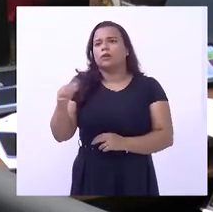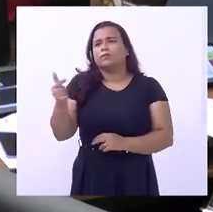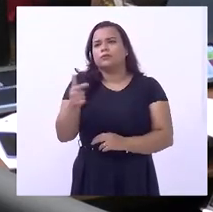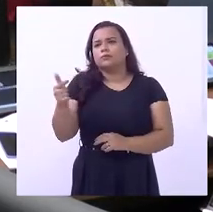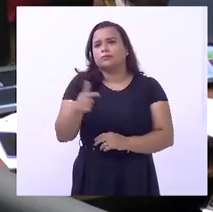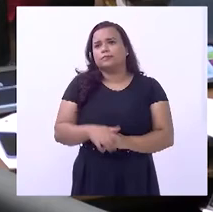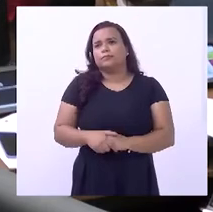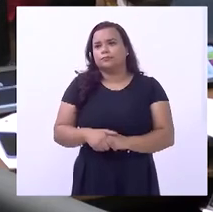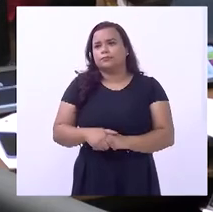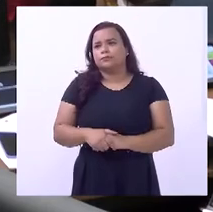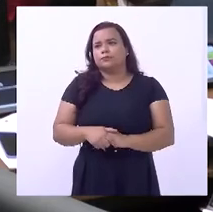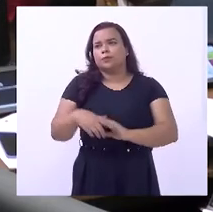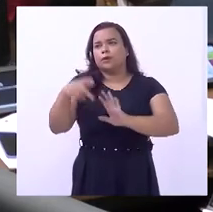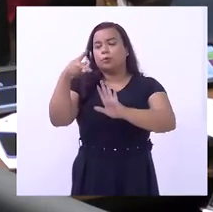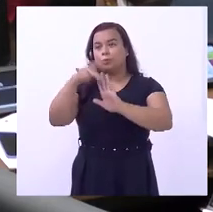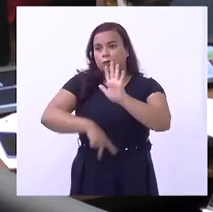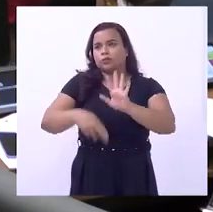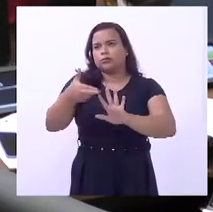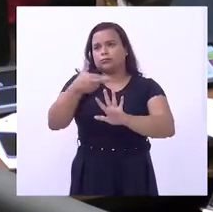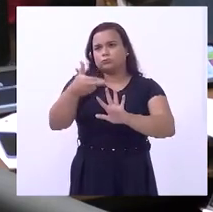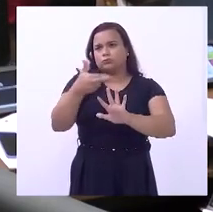projeto de resolução. Ok.